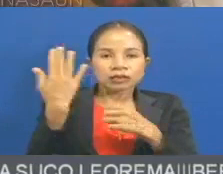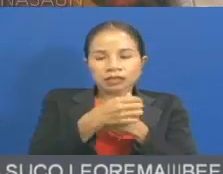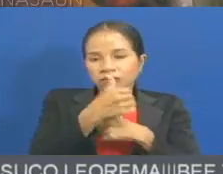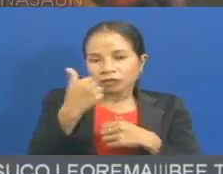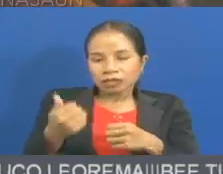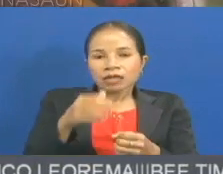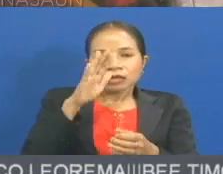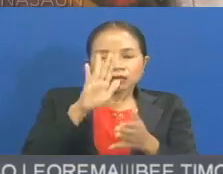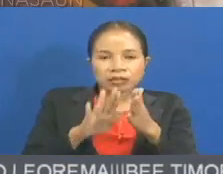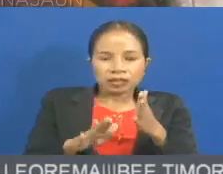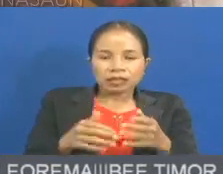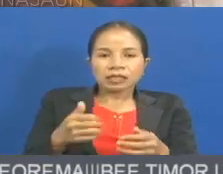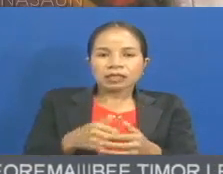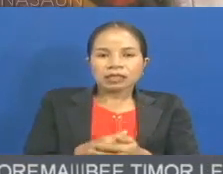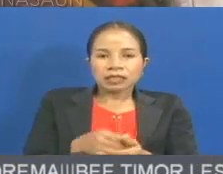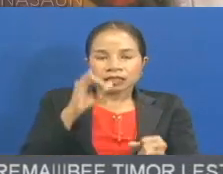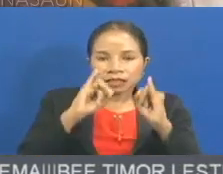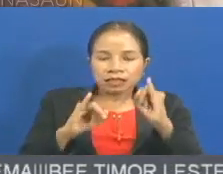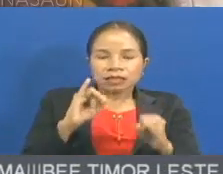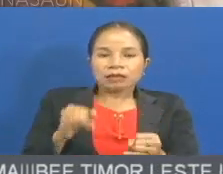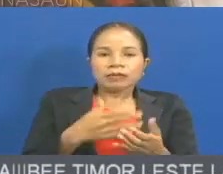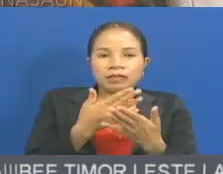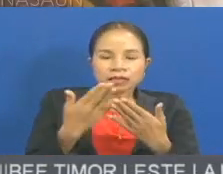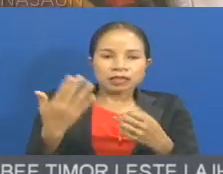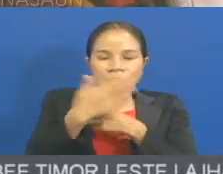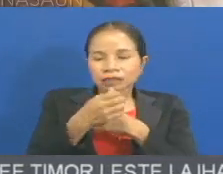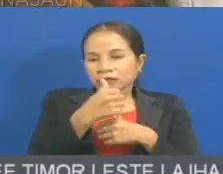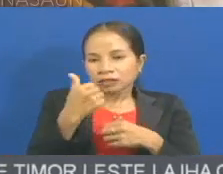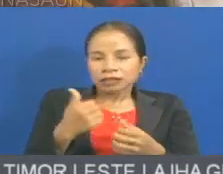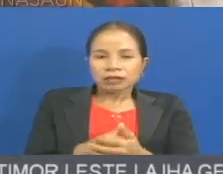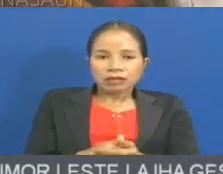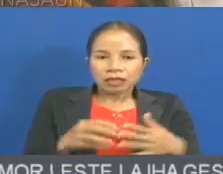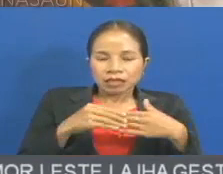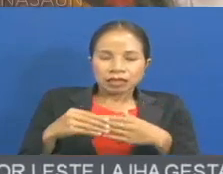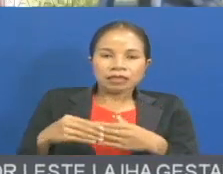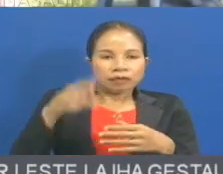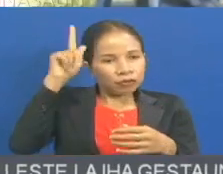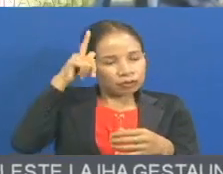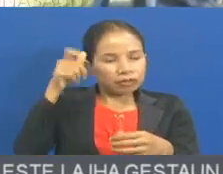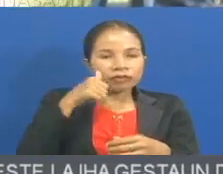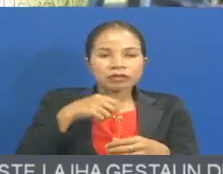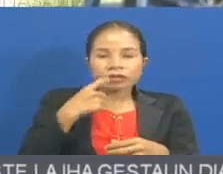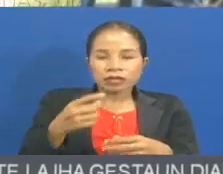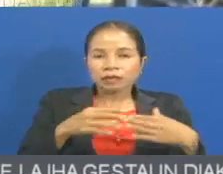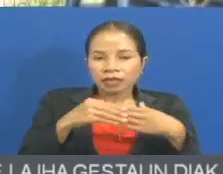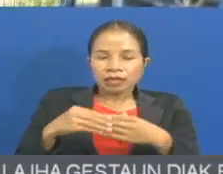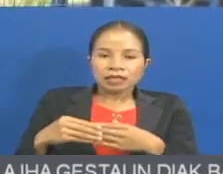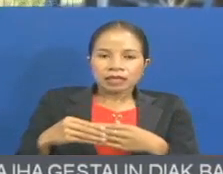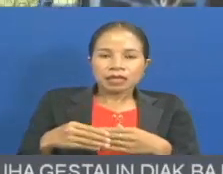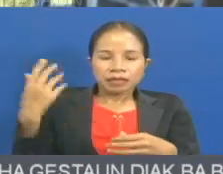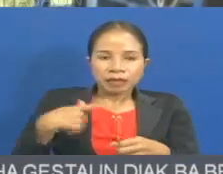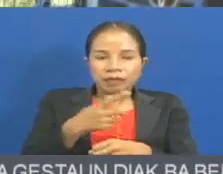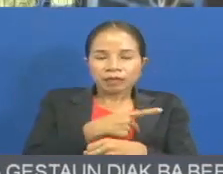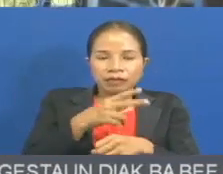hodi reduz dependência Timor-Leste ba produto estrangeira. Líder política feito na informa, banhira caruco no Parlamento